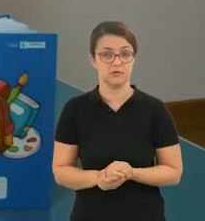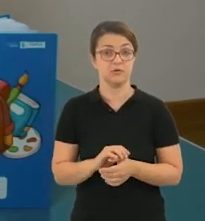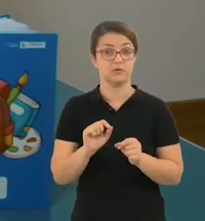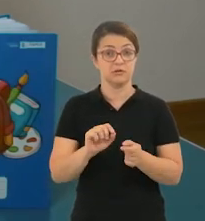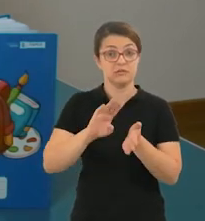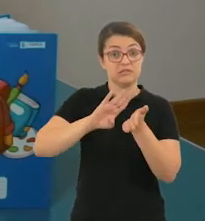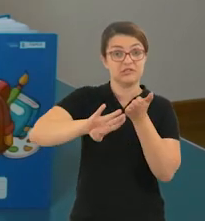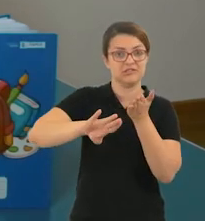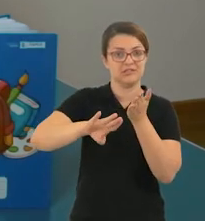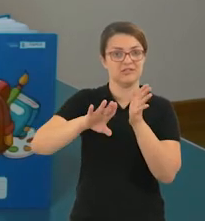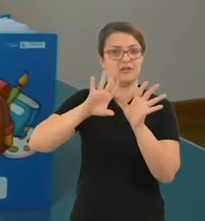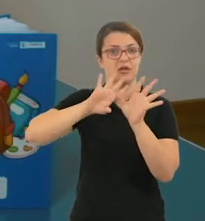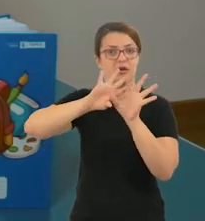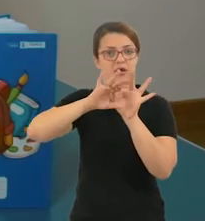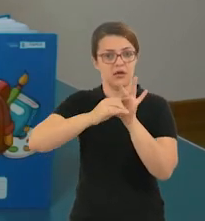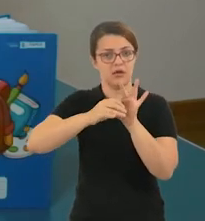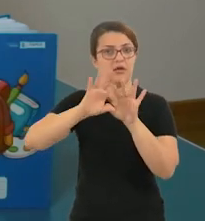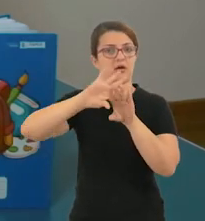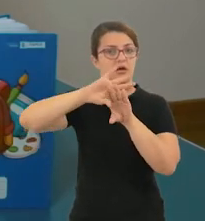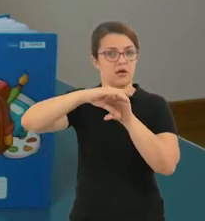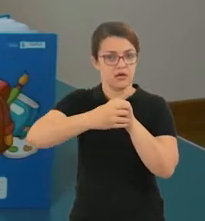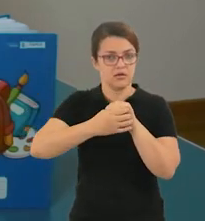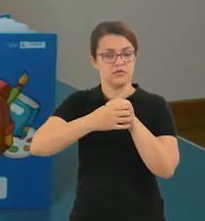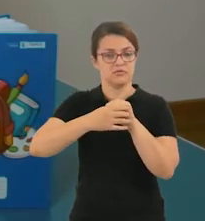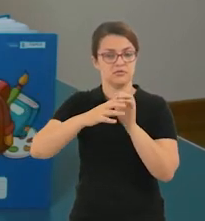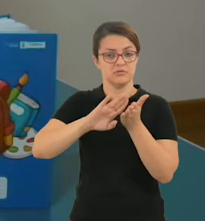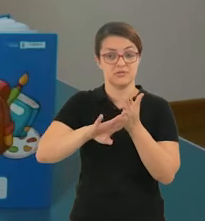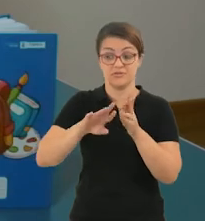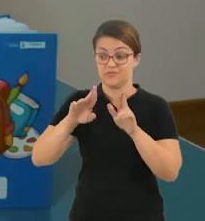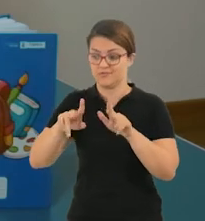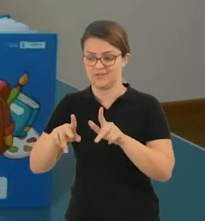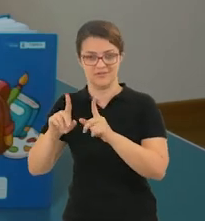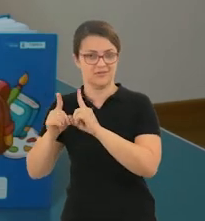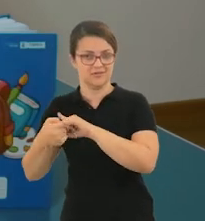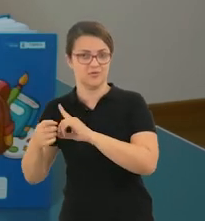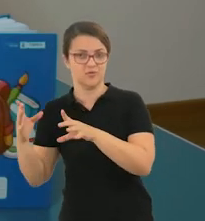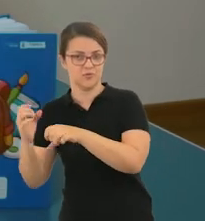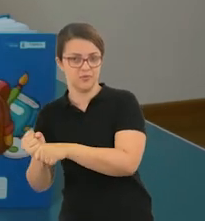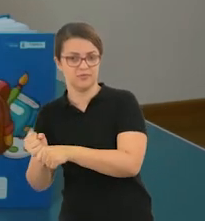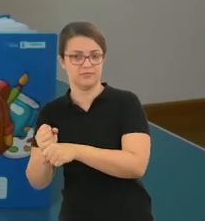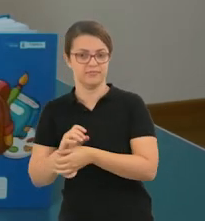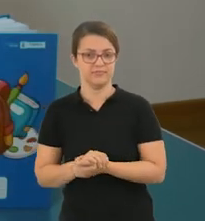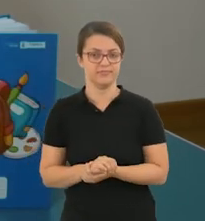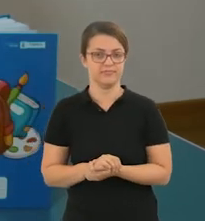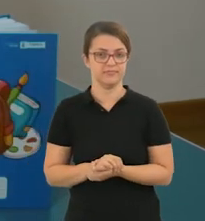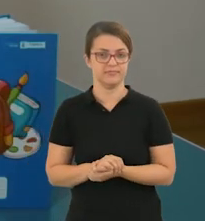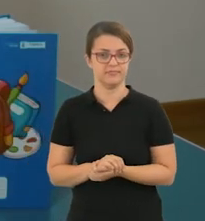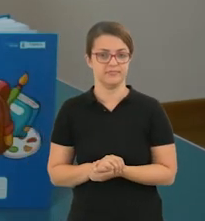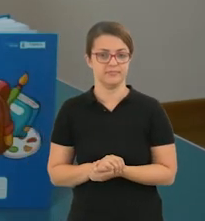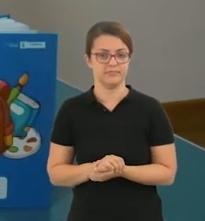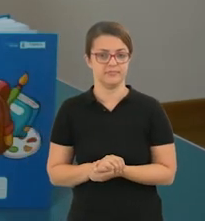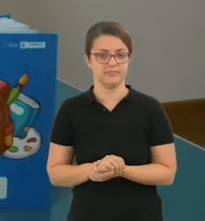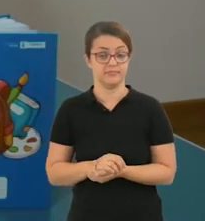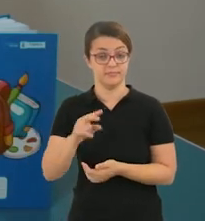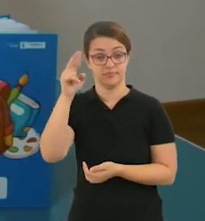subtração. Você tira, ao contrário da adição que você junta, você soma.